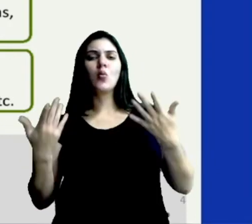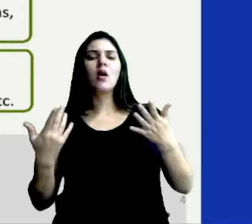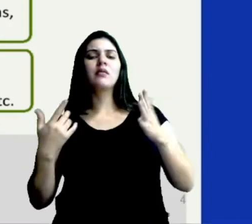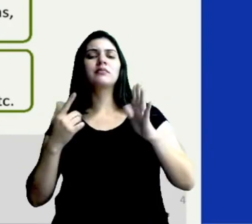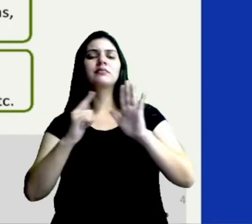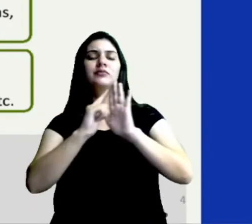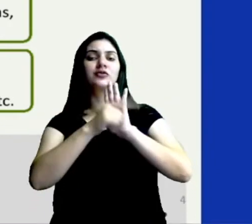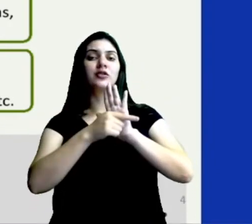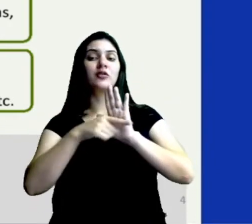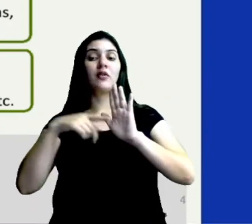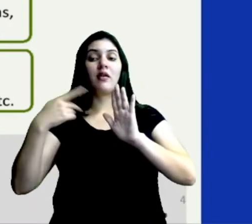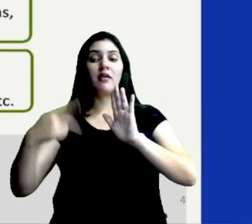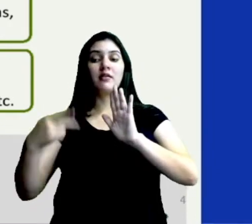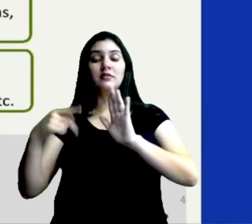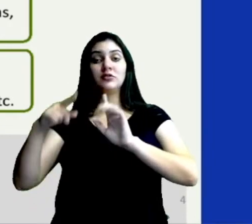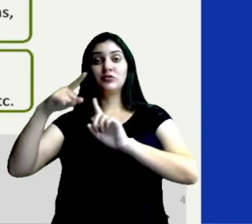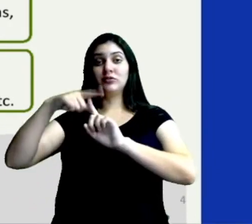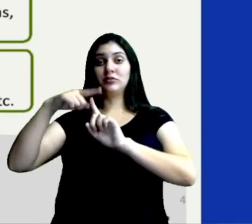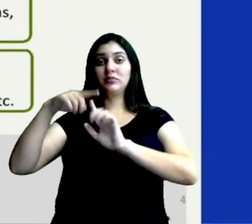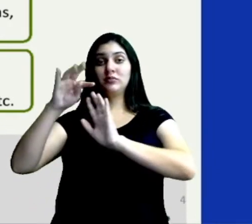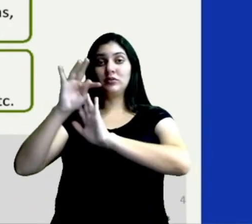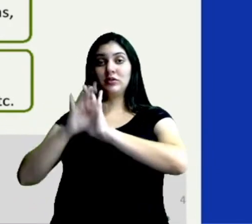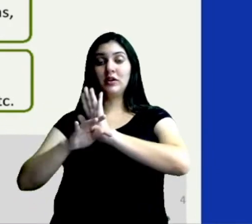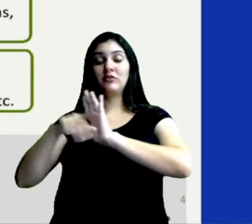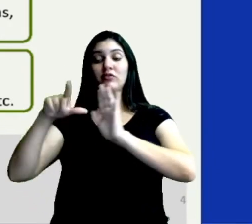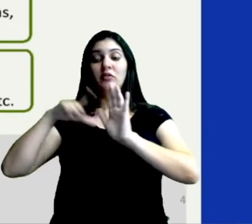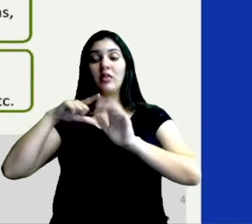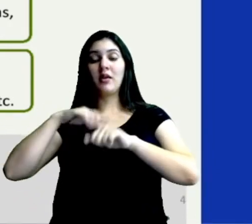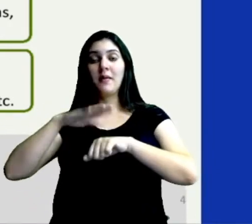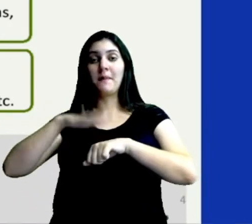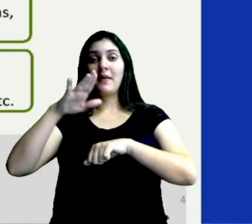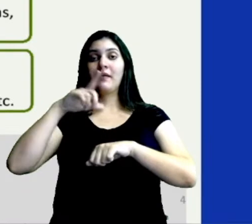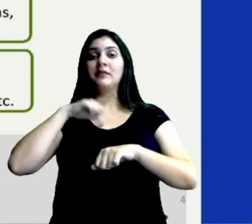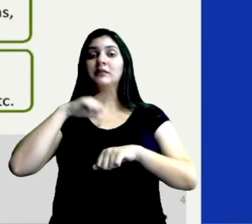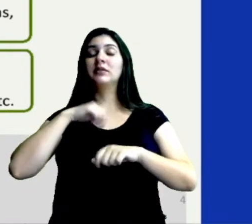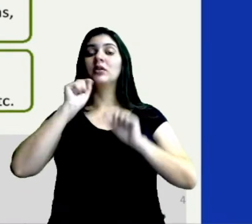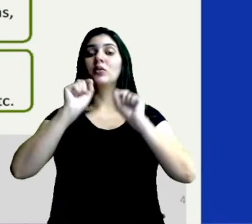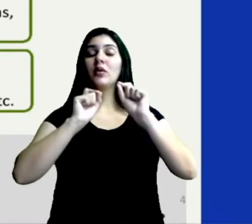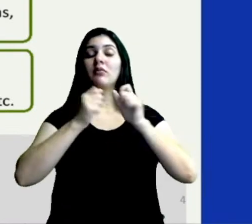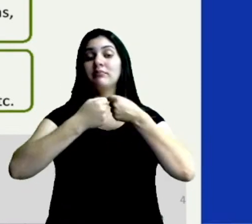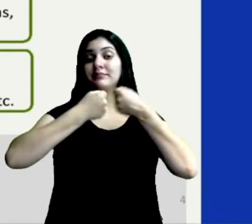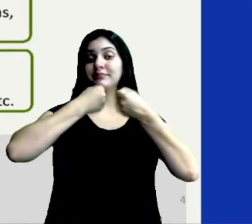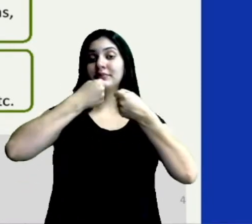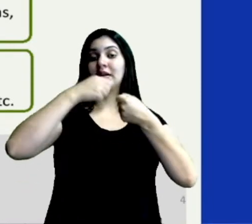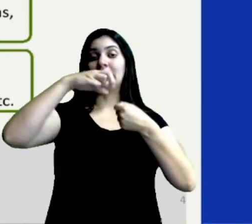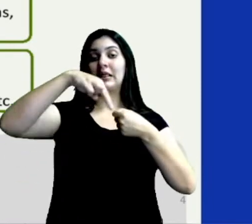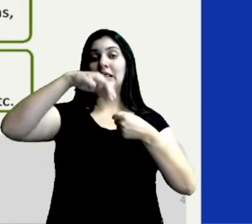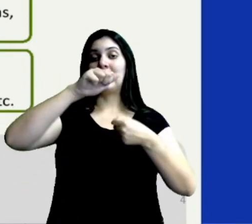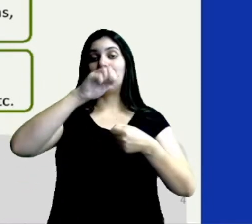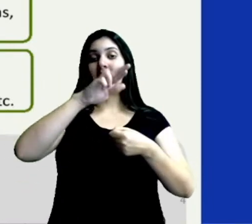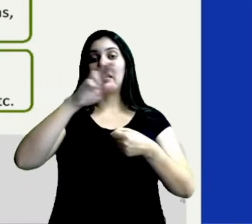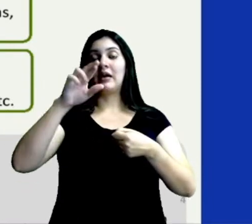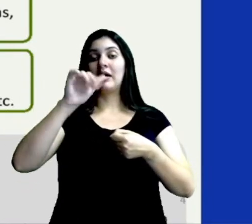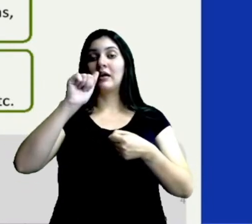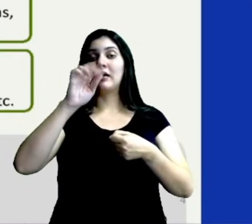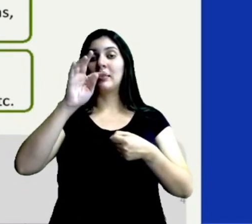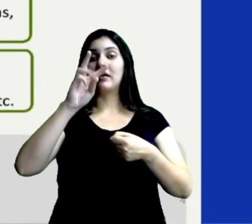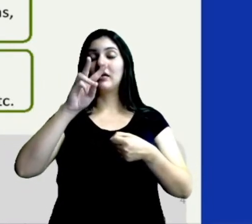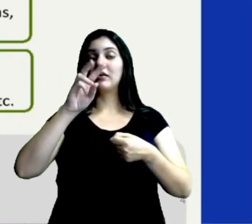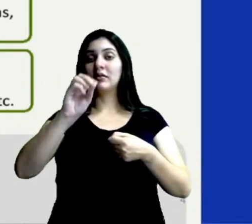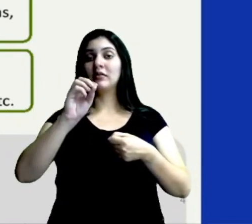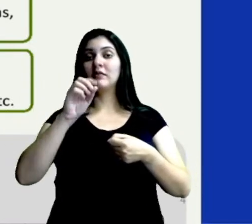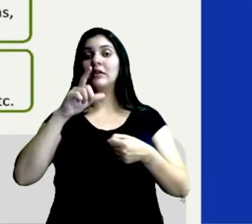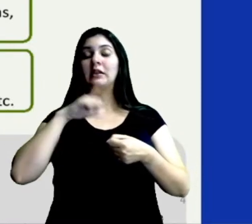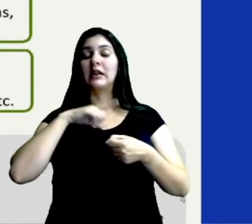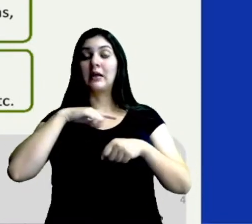textos são predominantes. Temos aí o narrativo, né? Primeiro, narrativo, que é predominante